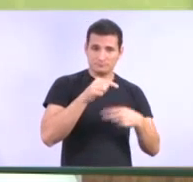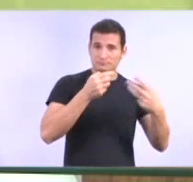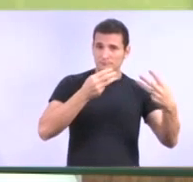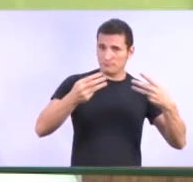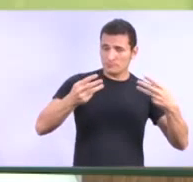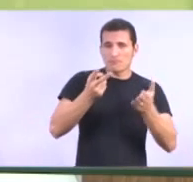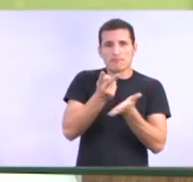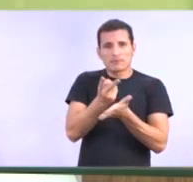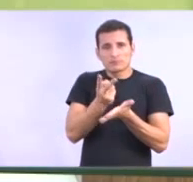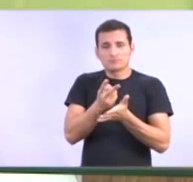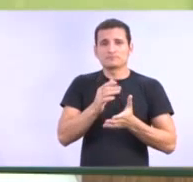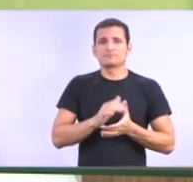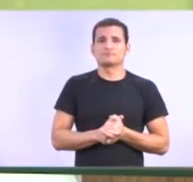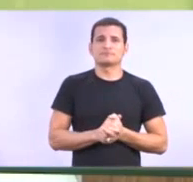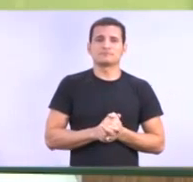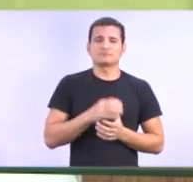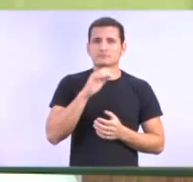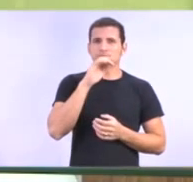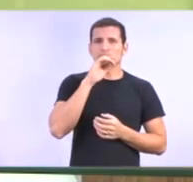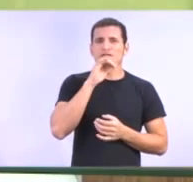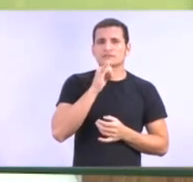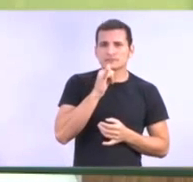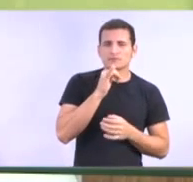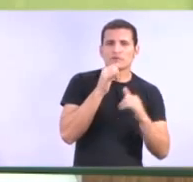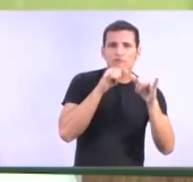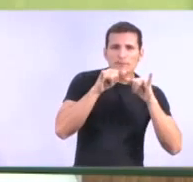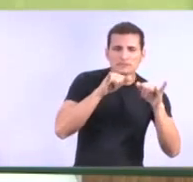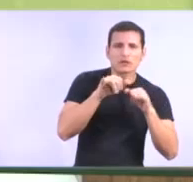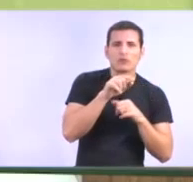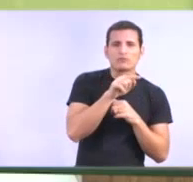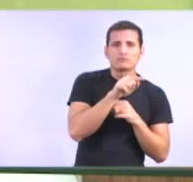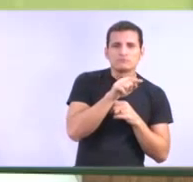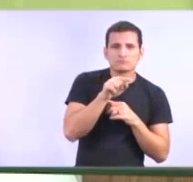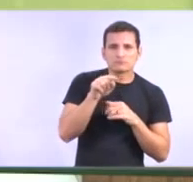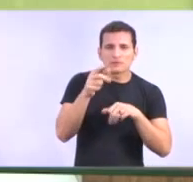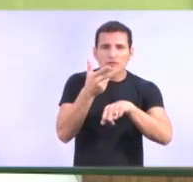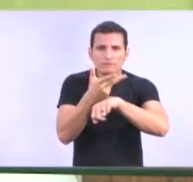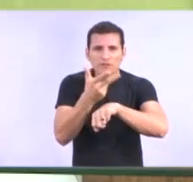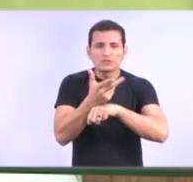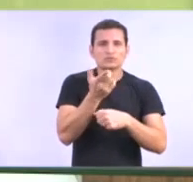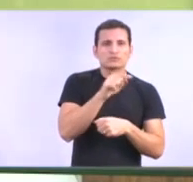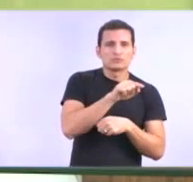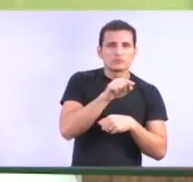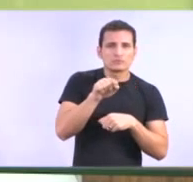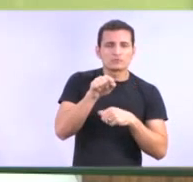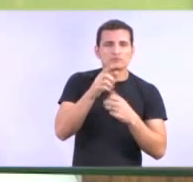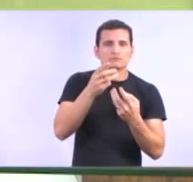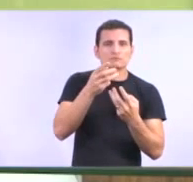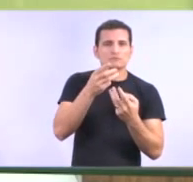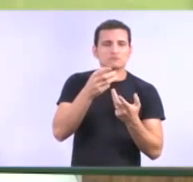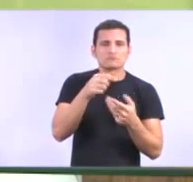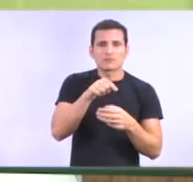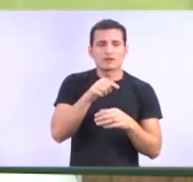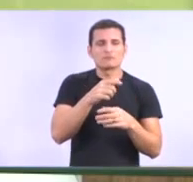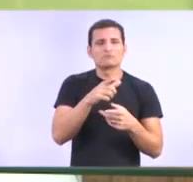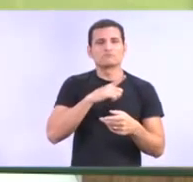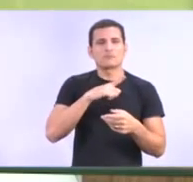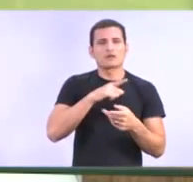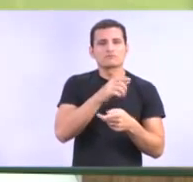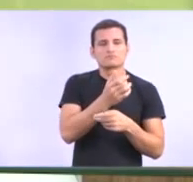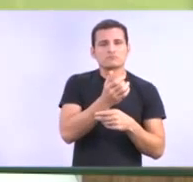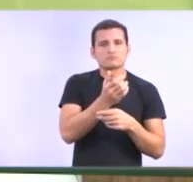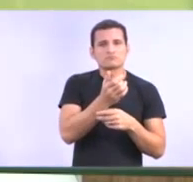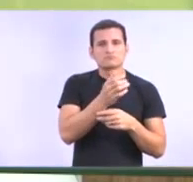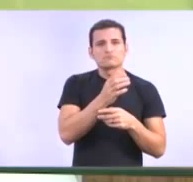Um pacote de áudio e de vídeo, ele tem prioridade, ele passa na frente dos outros pacotes, exatamente para você não